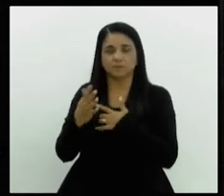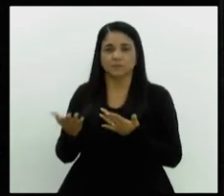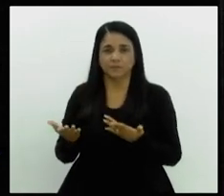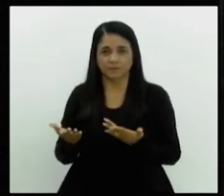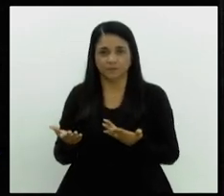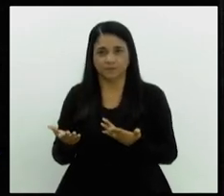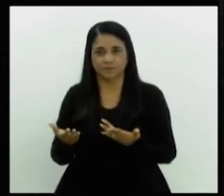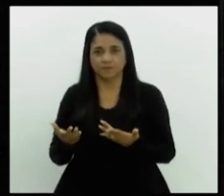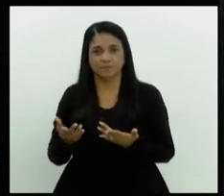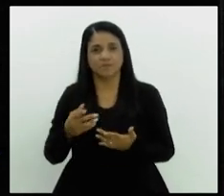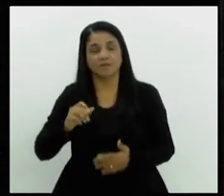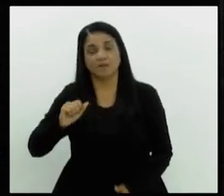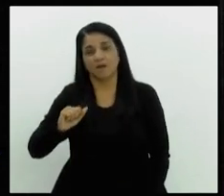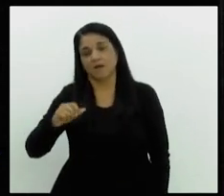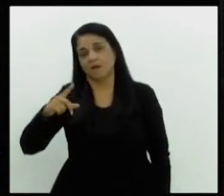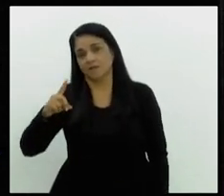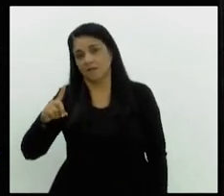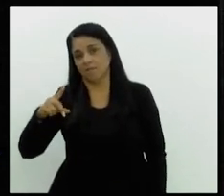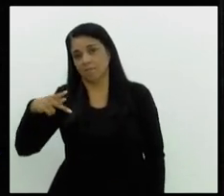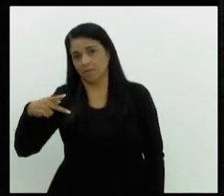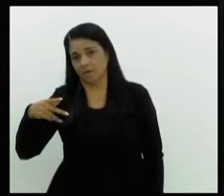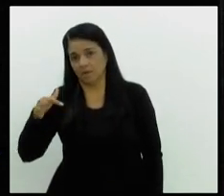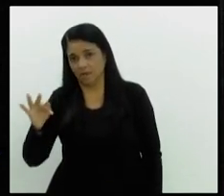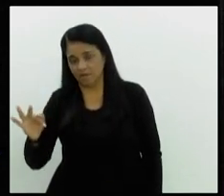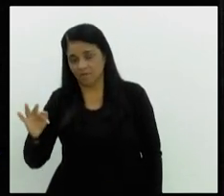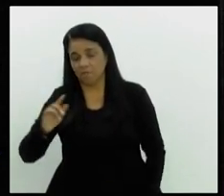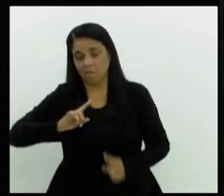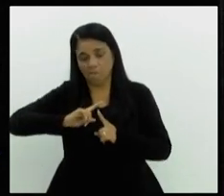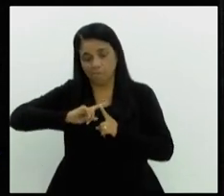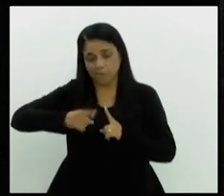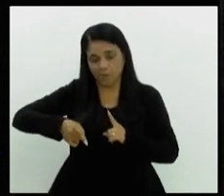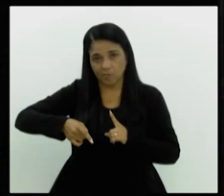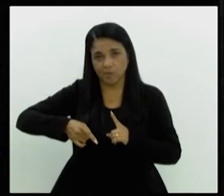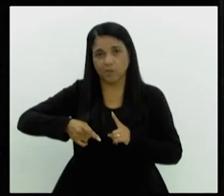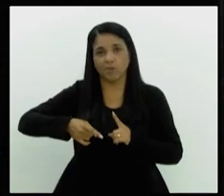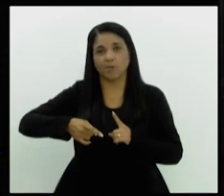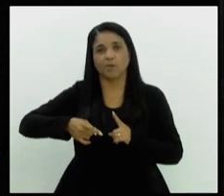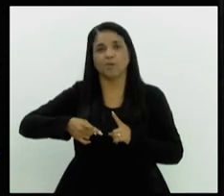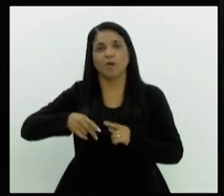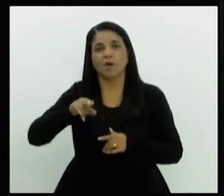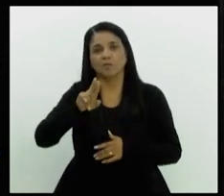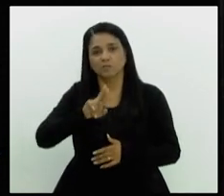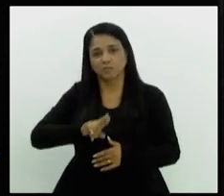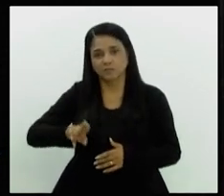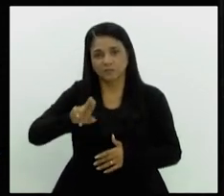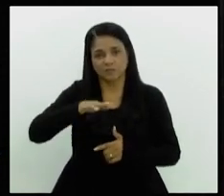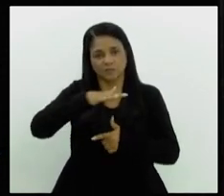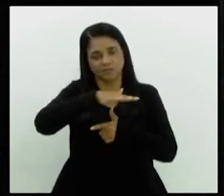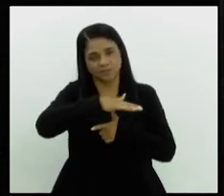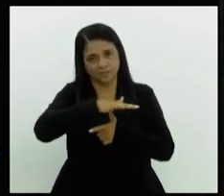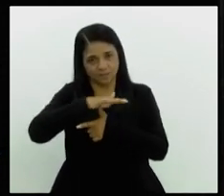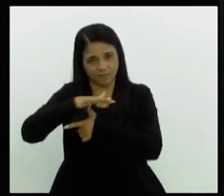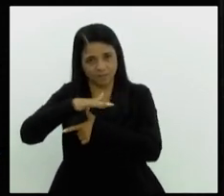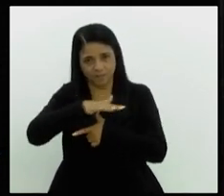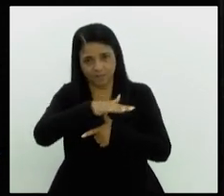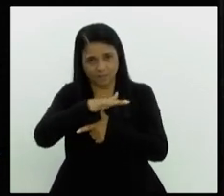Mas a DPF 635 proibiu também a utilização das aeronaves.